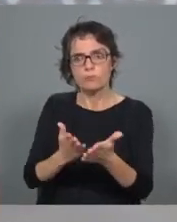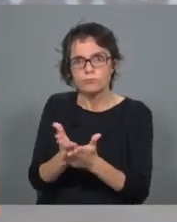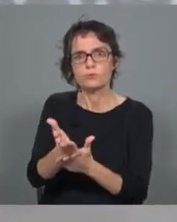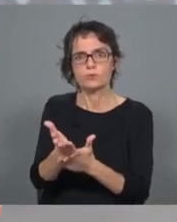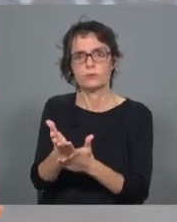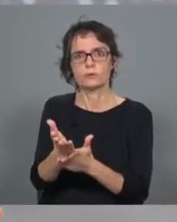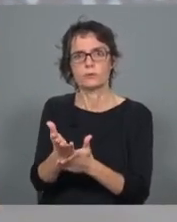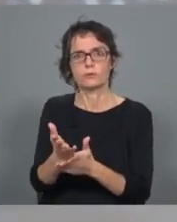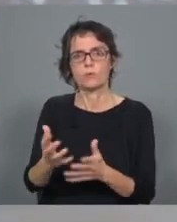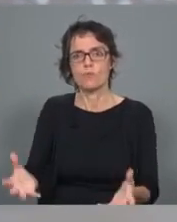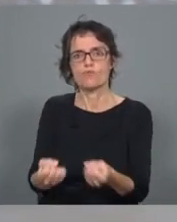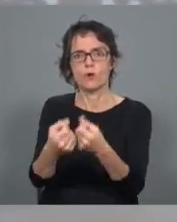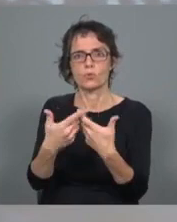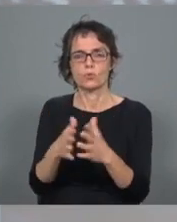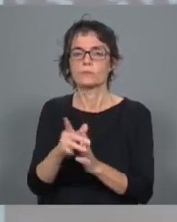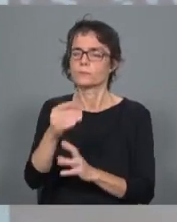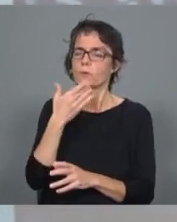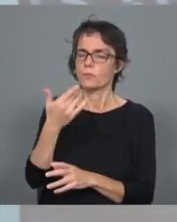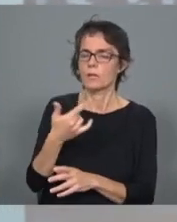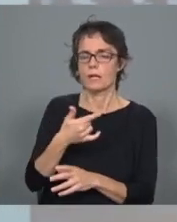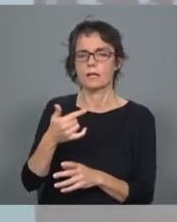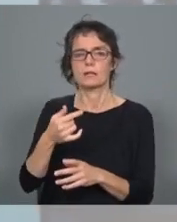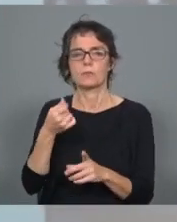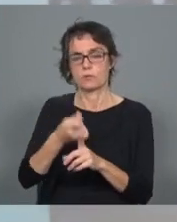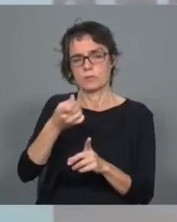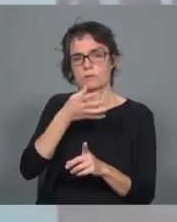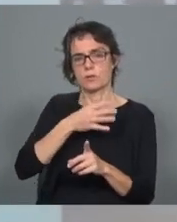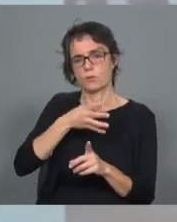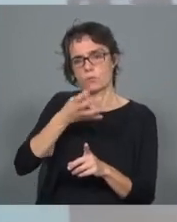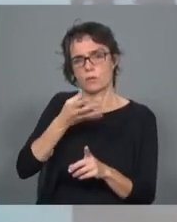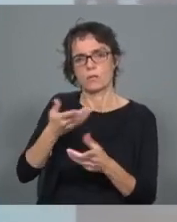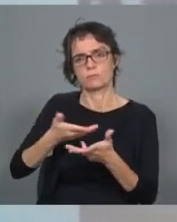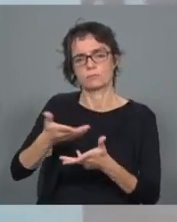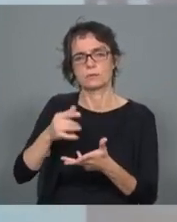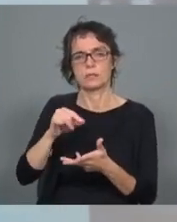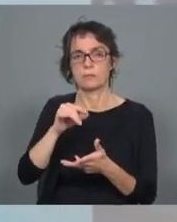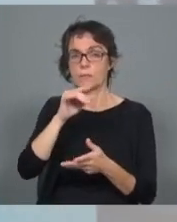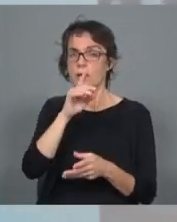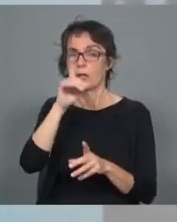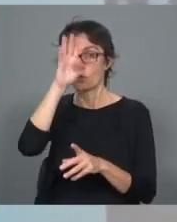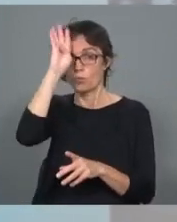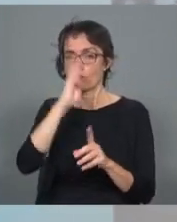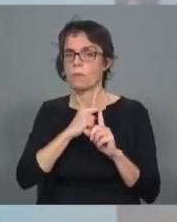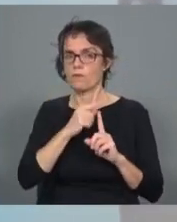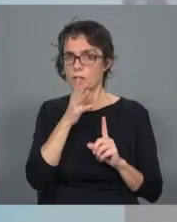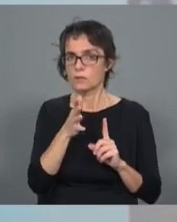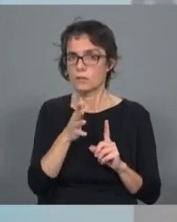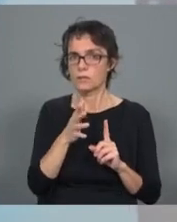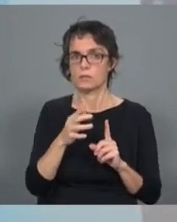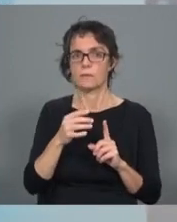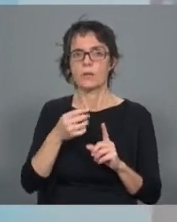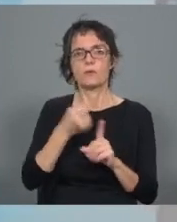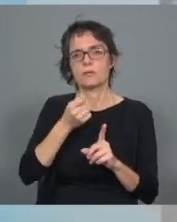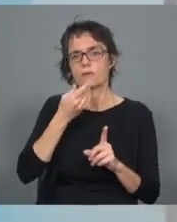este desafio que também nos chega do Papa Francisco, Dia Mundial dos Pobres, e uma pobreza que tem mesmo persistir, mas que também nos desafia a